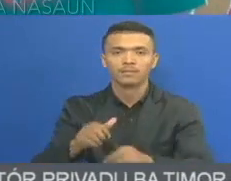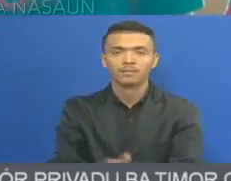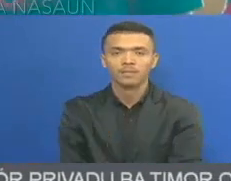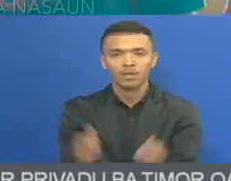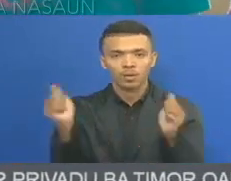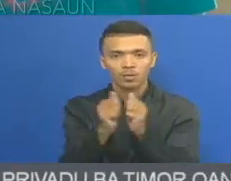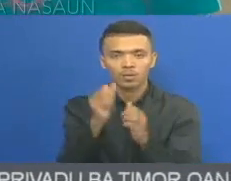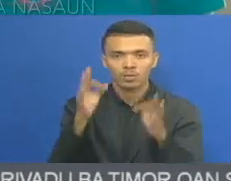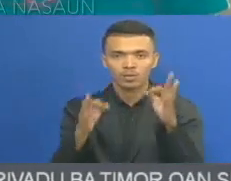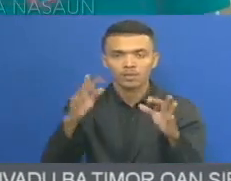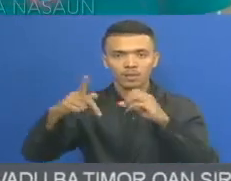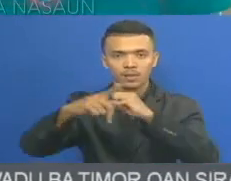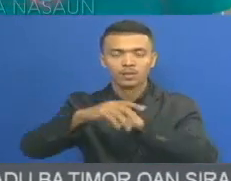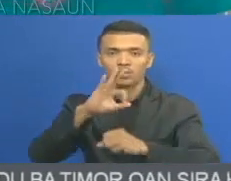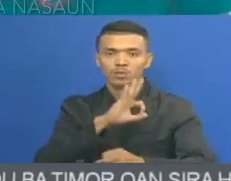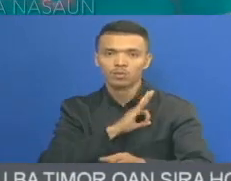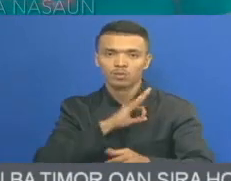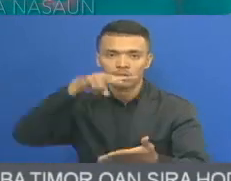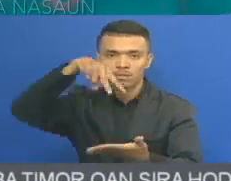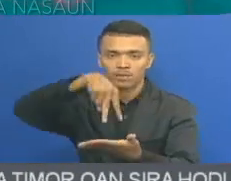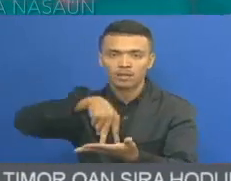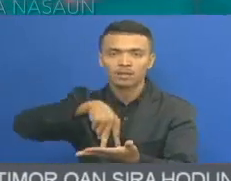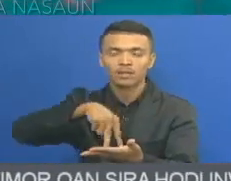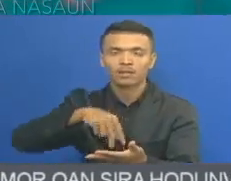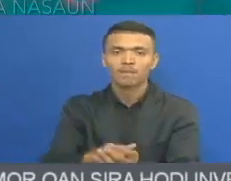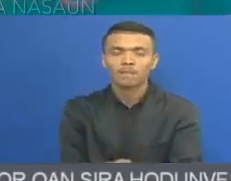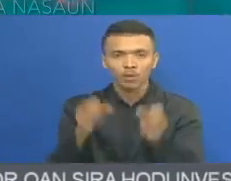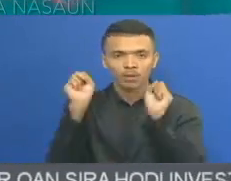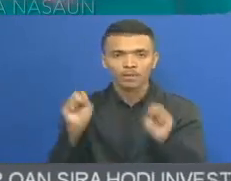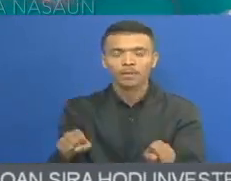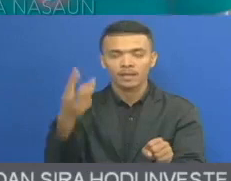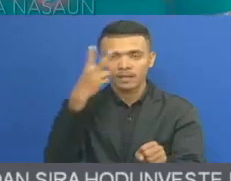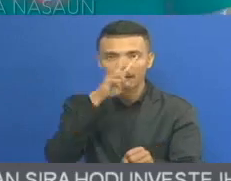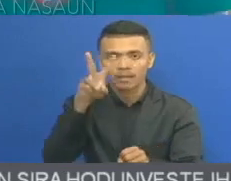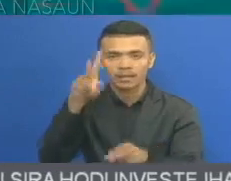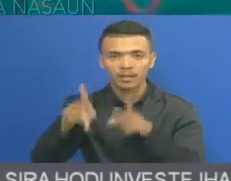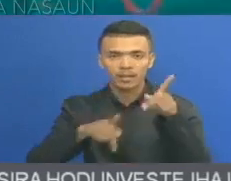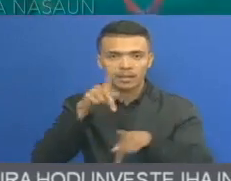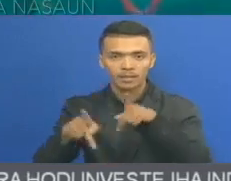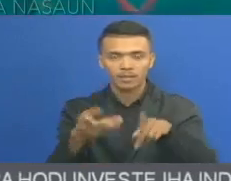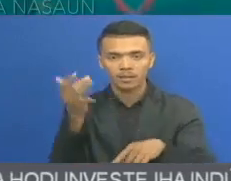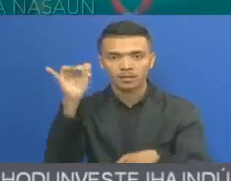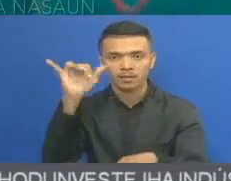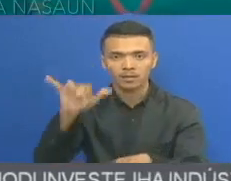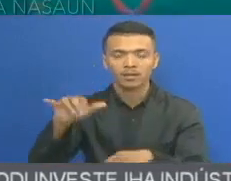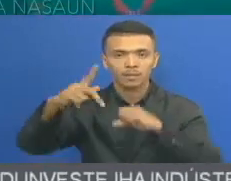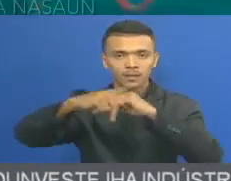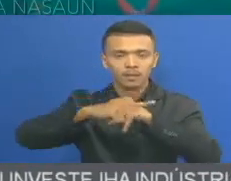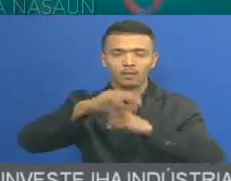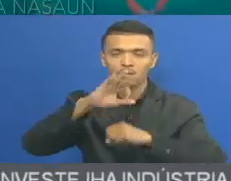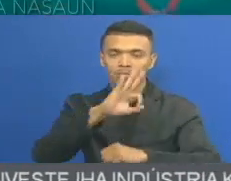Oi denema partido conto hamrik. Odi bele hare bania emarsira. Partido